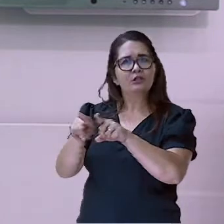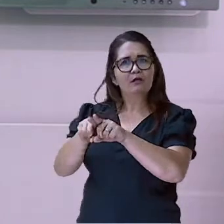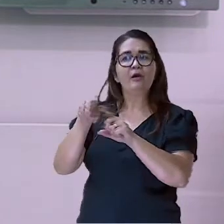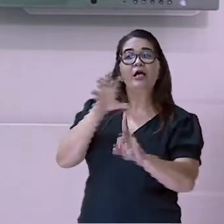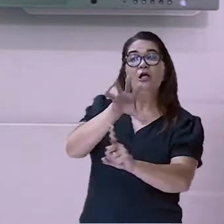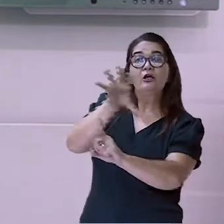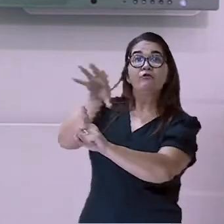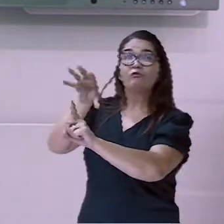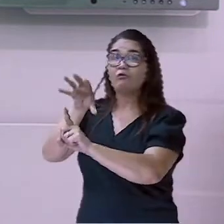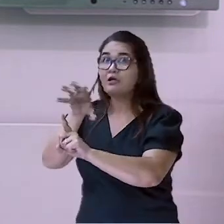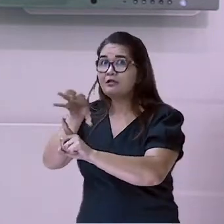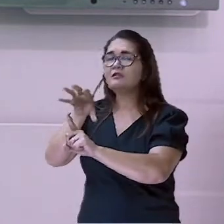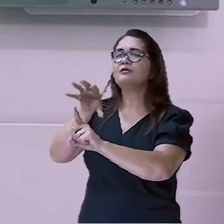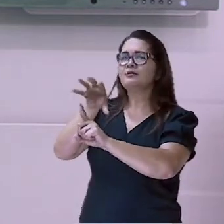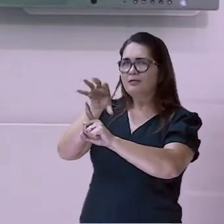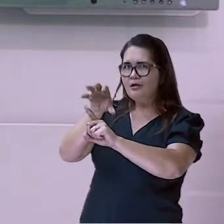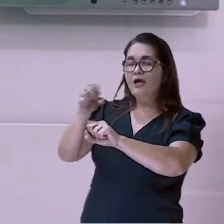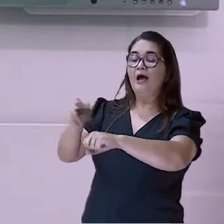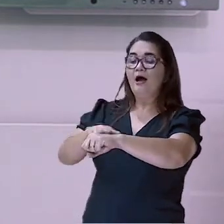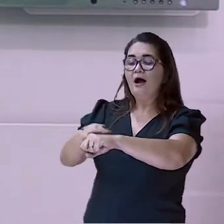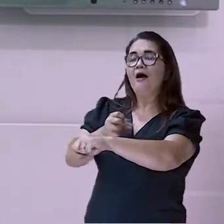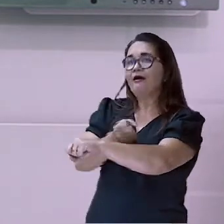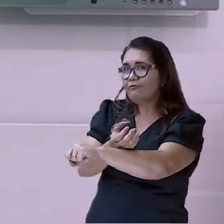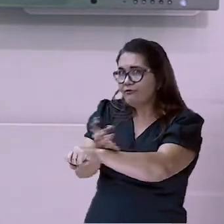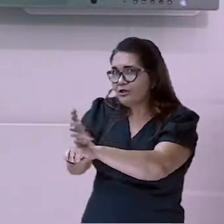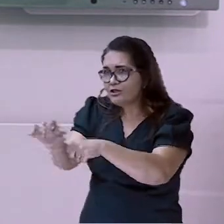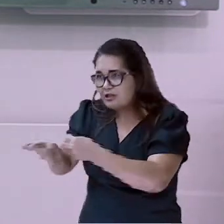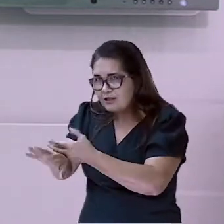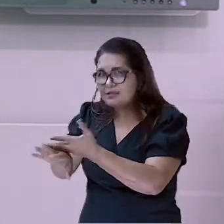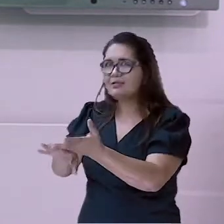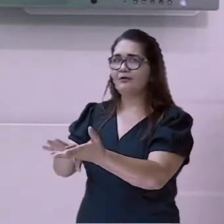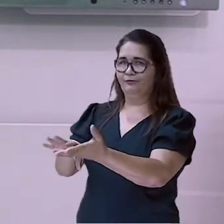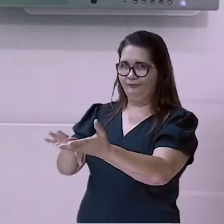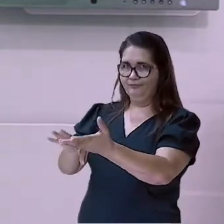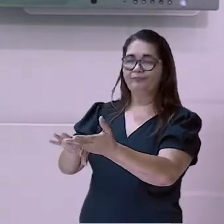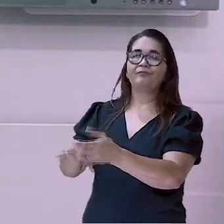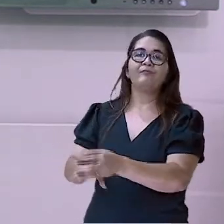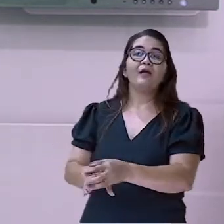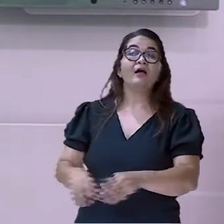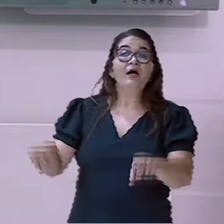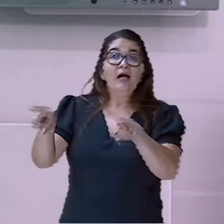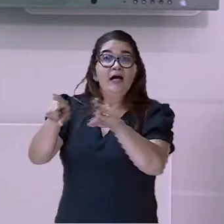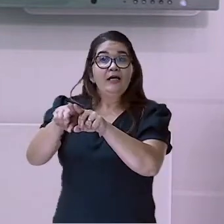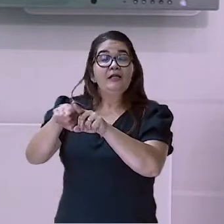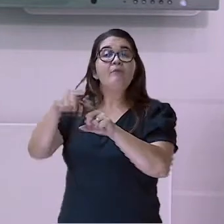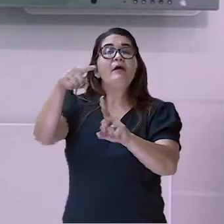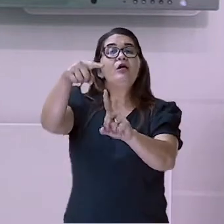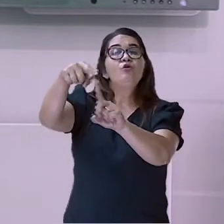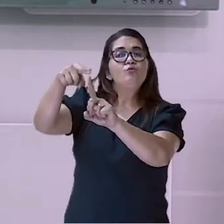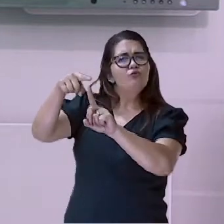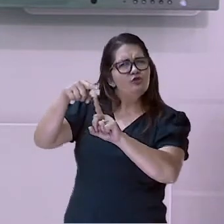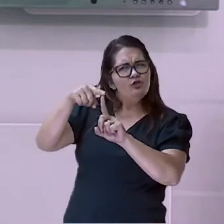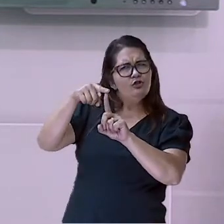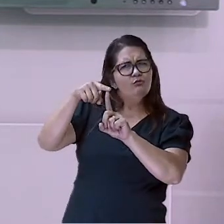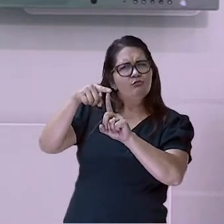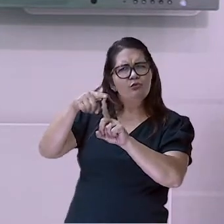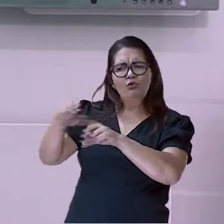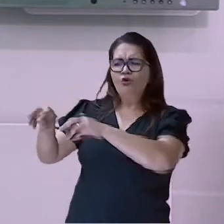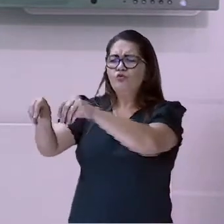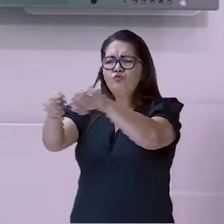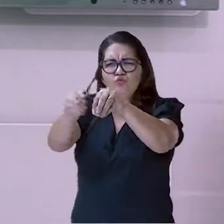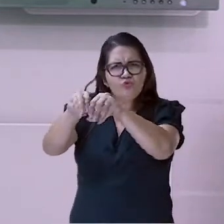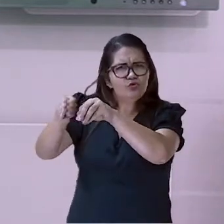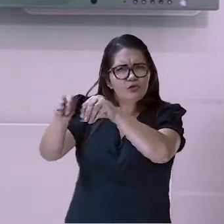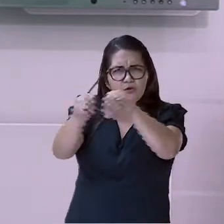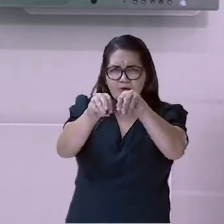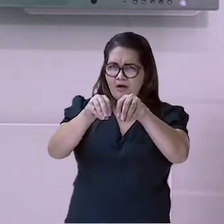Ele modifica o tipo de vegetação de cada região. E o tipo de solo. Se você tem um solo muito